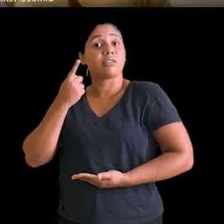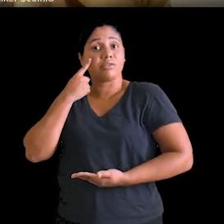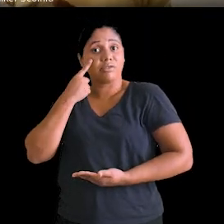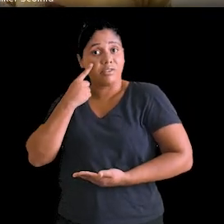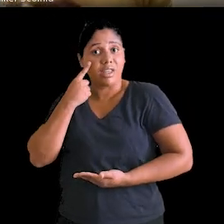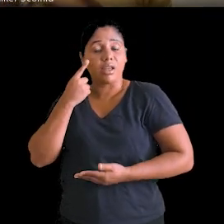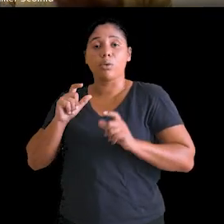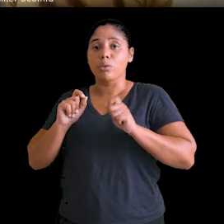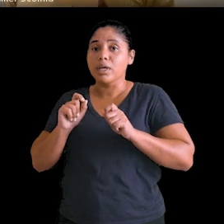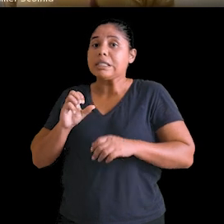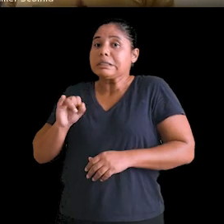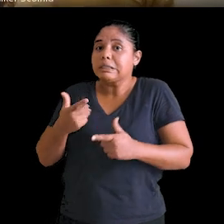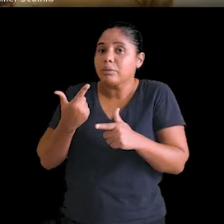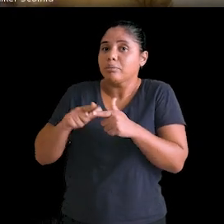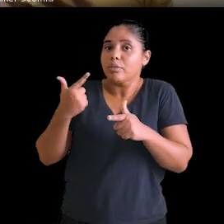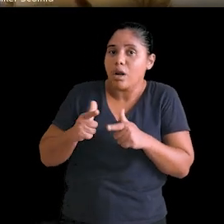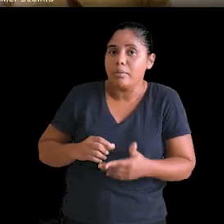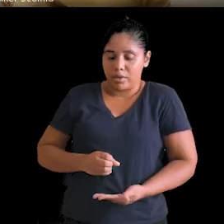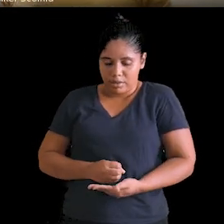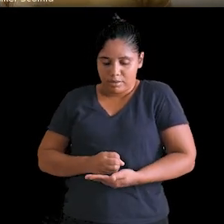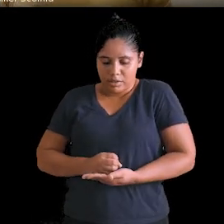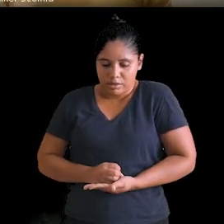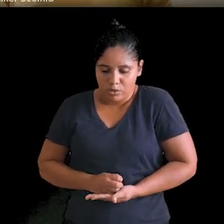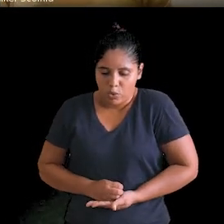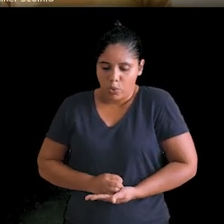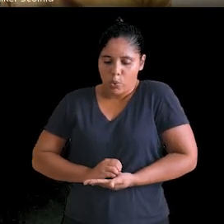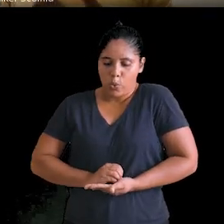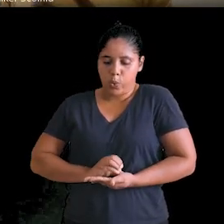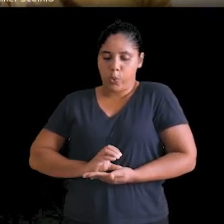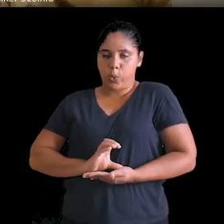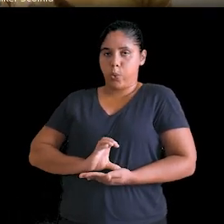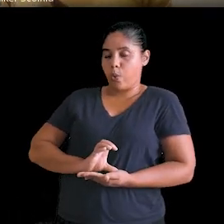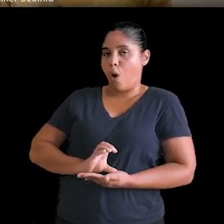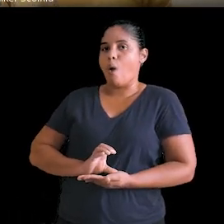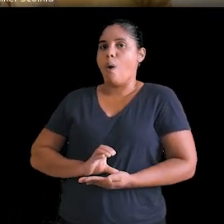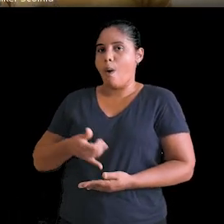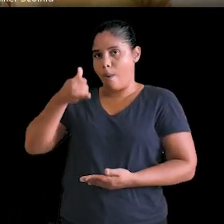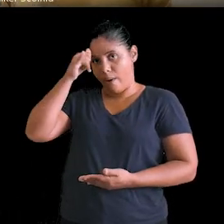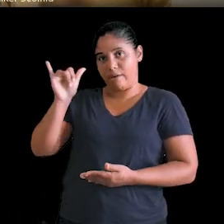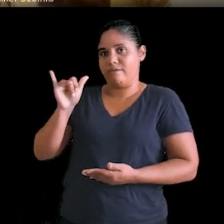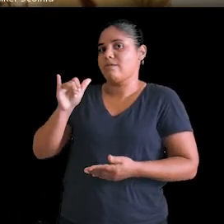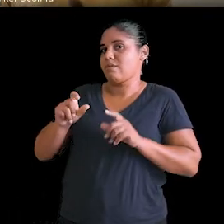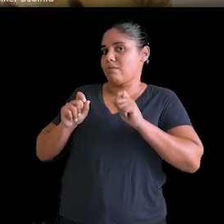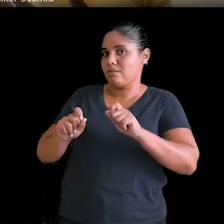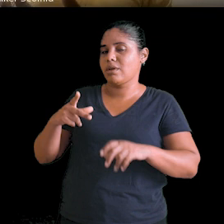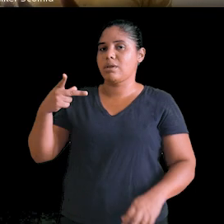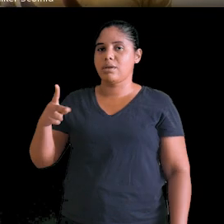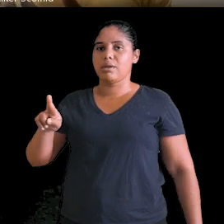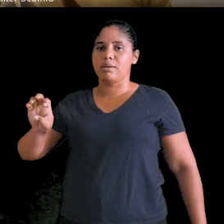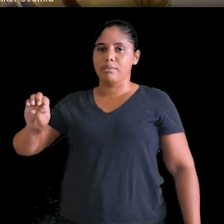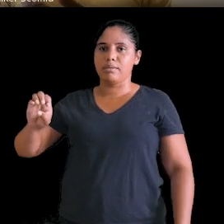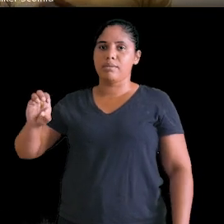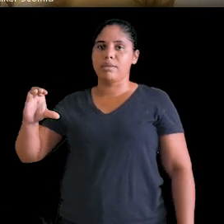crescimento fetal, ou risco de pré-eclâmpsia, ou outras comorbidades que a gente também pode encontrar, tá? Pode avaliar,